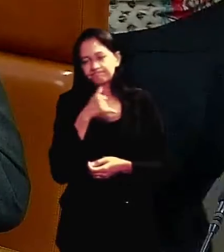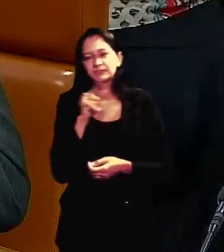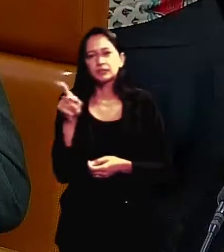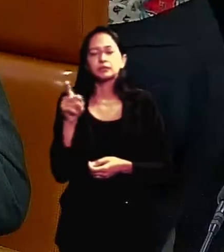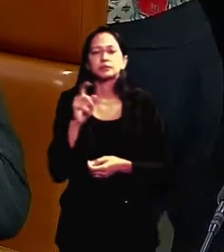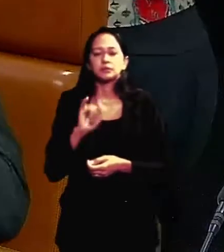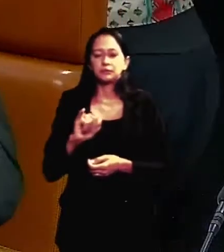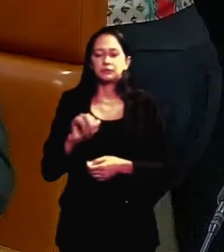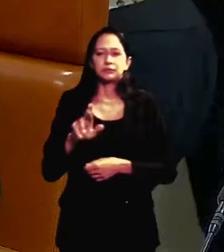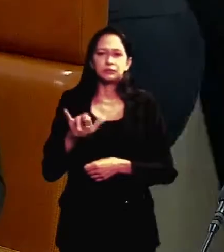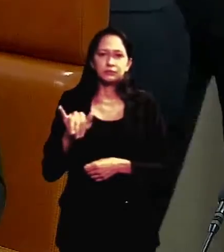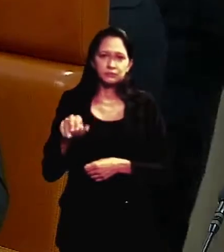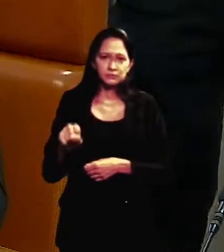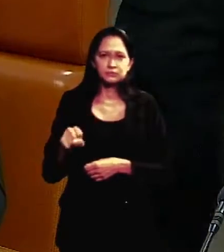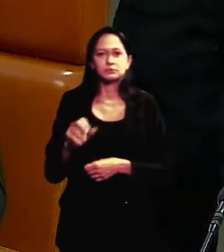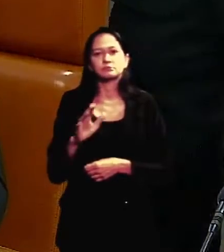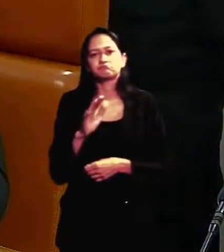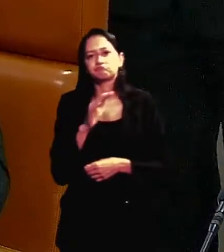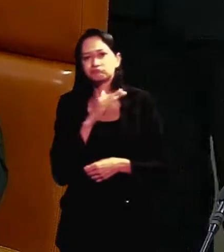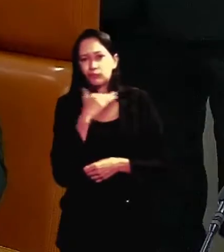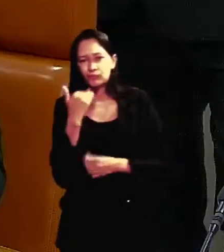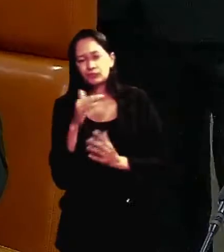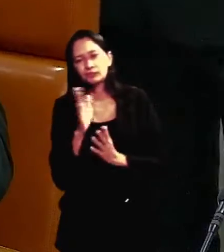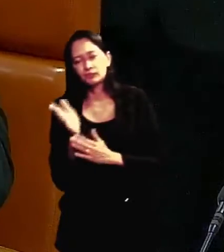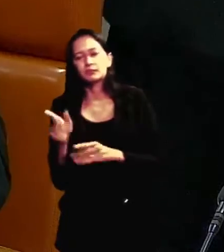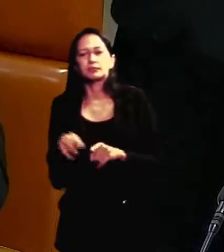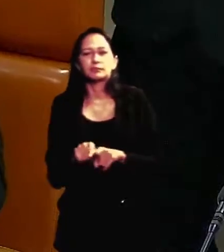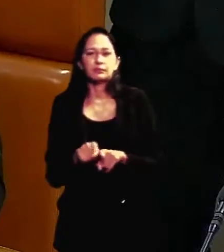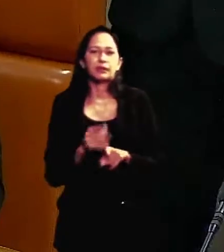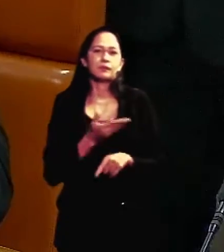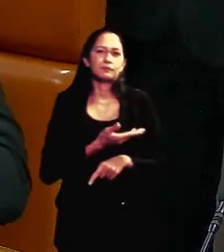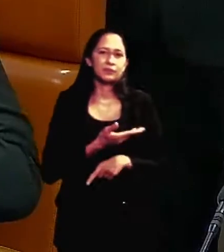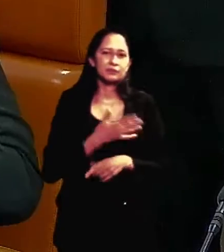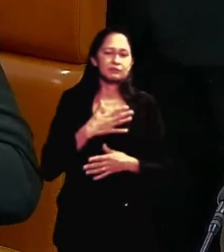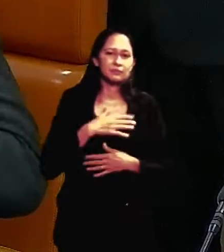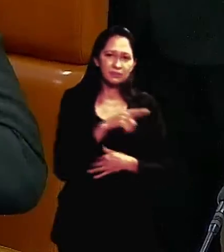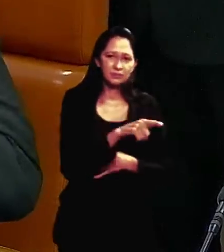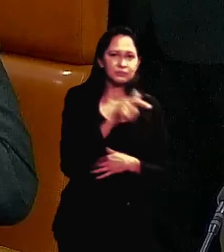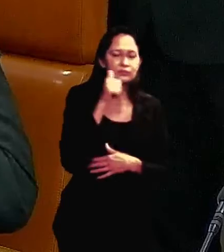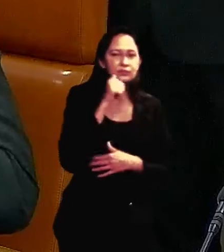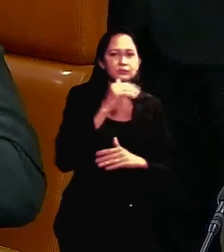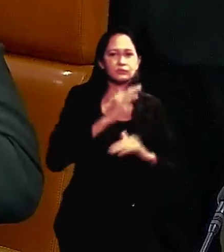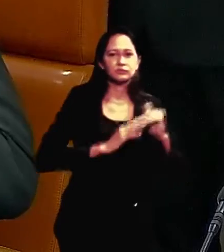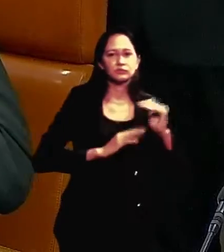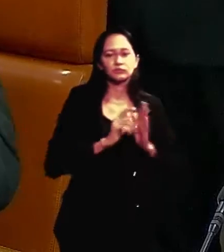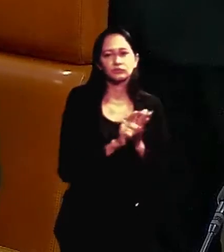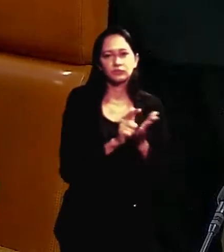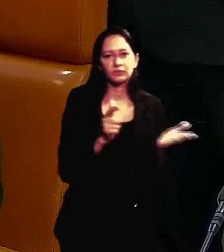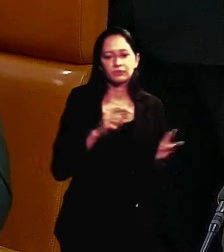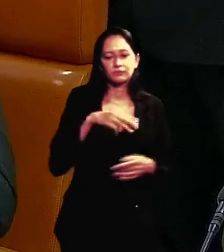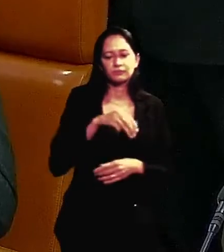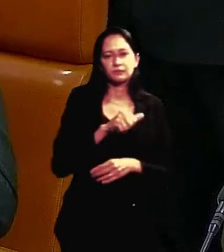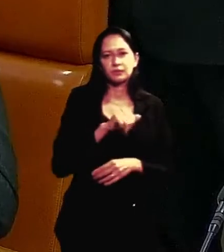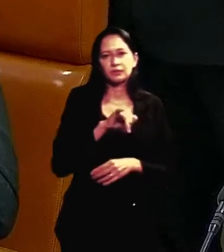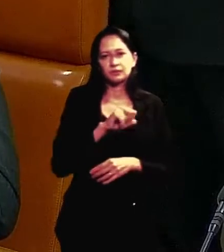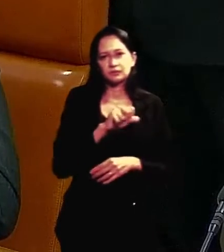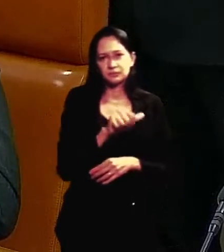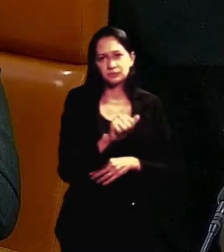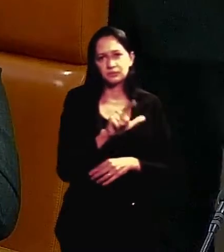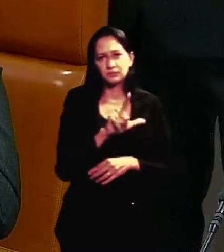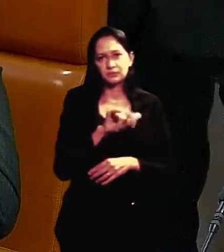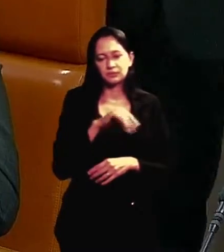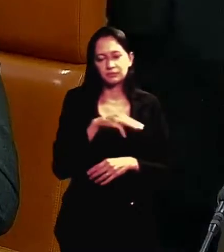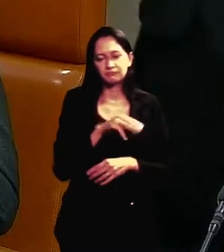o Iris, né? E também, pessoalmente, perdi uma grande amiga ontem, uma jornalista, Maísa Lima. E